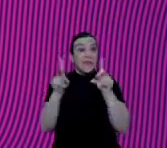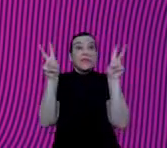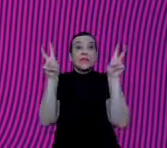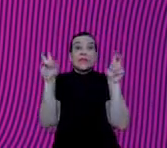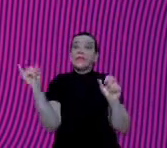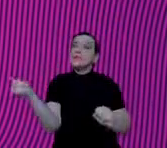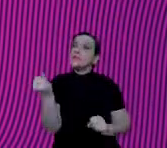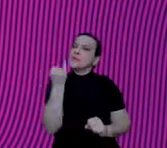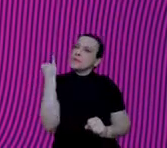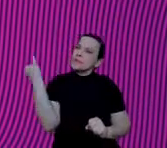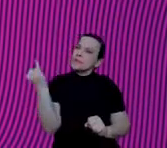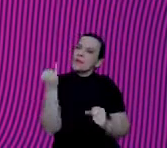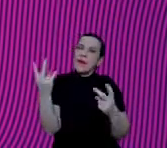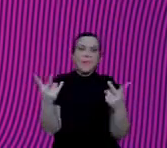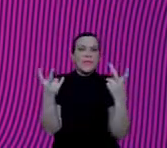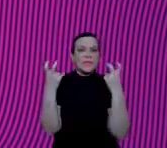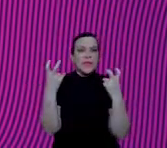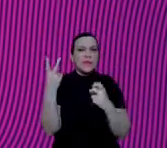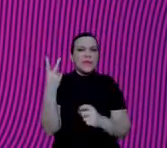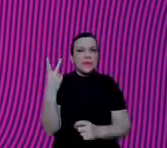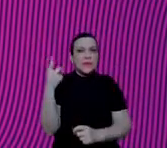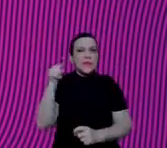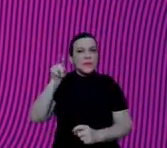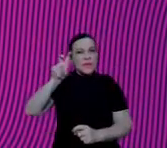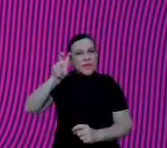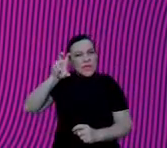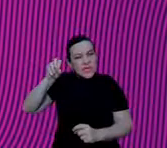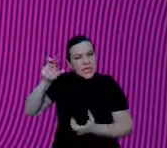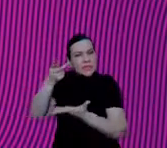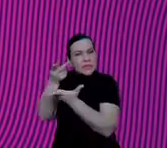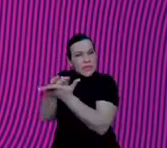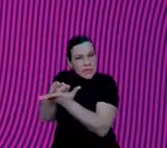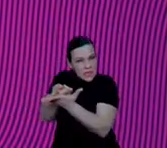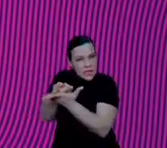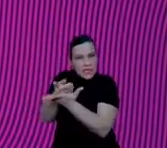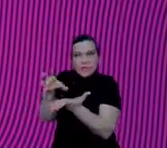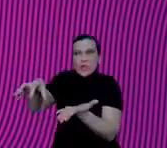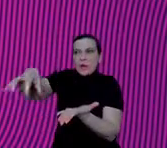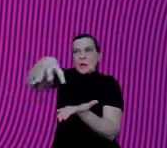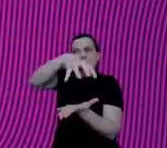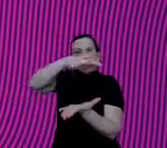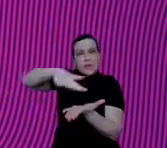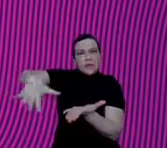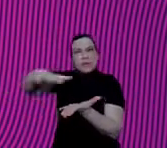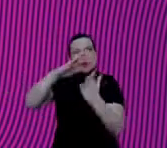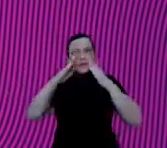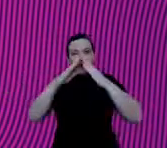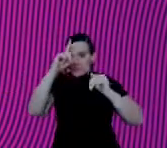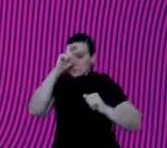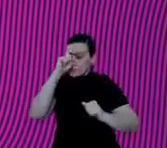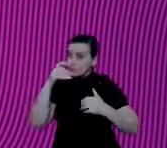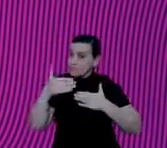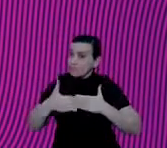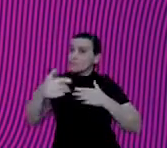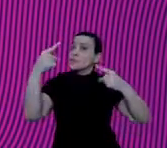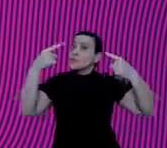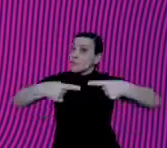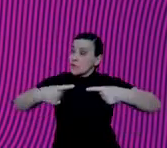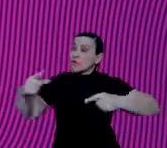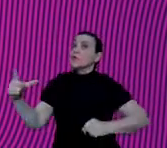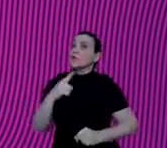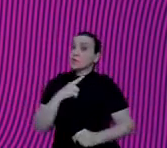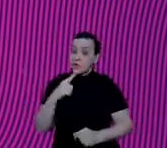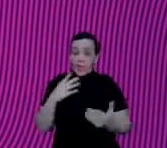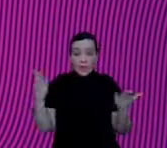de 2.500 pacientes em todos os nossos hospitais. Temos um desafio, que vamos até discutir hoje, que